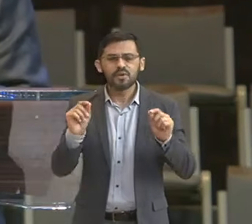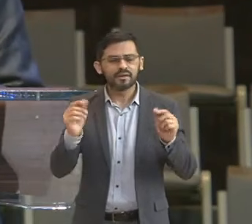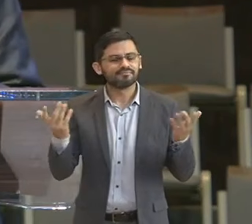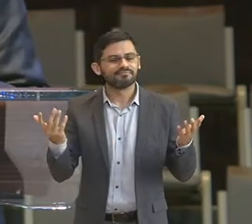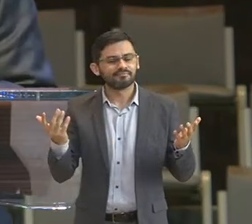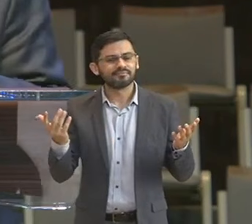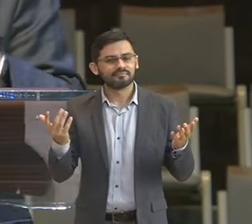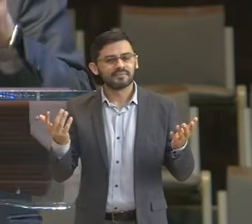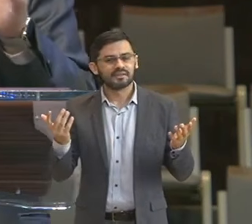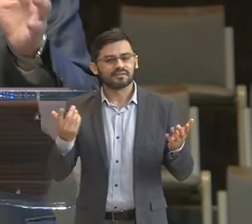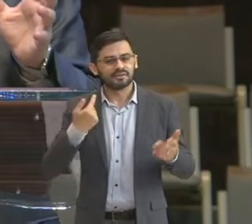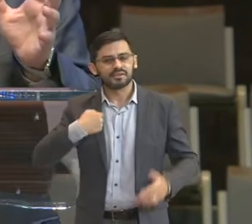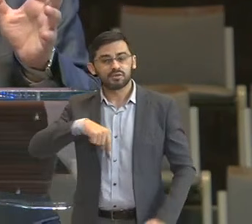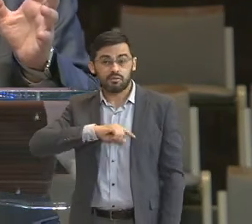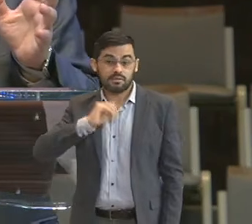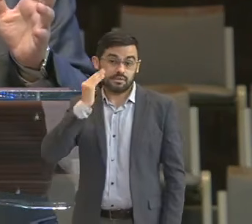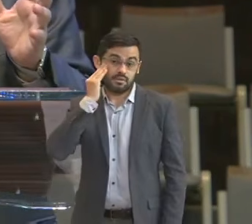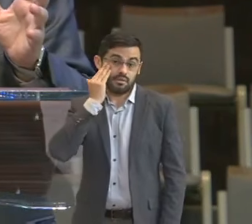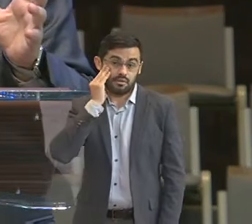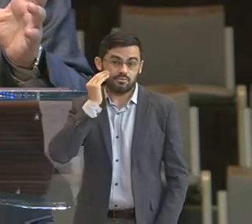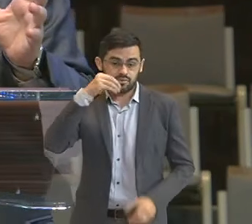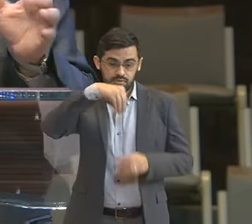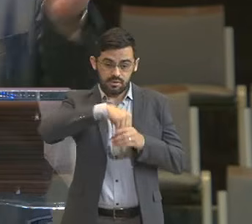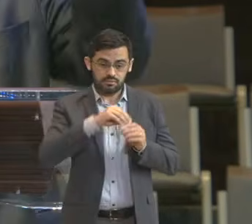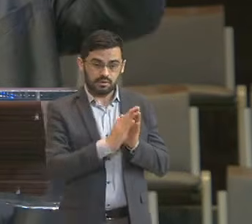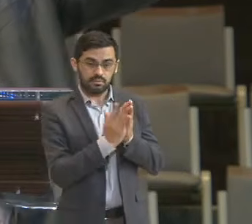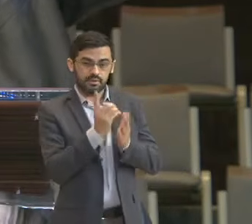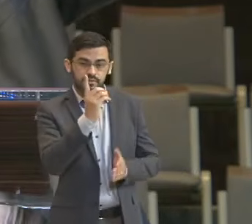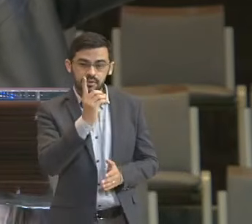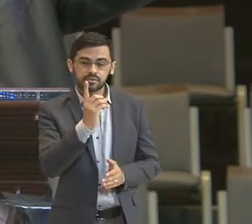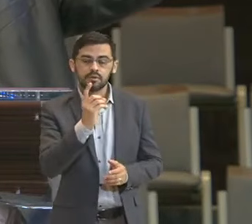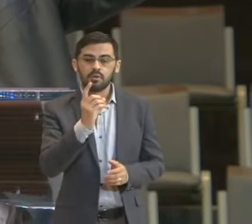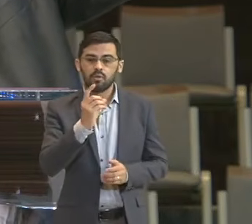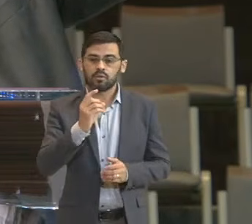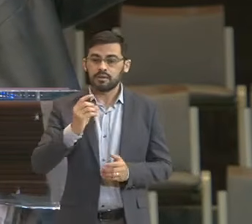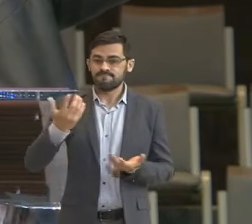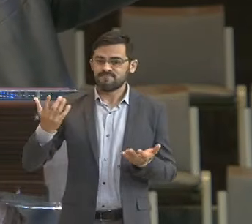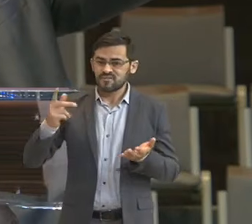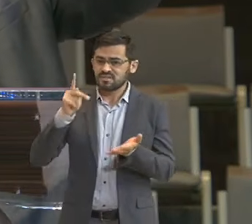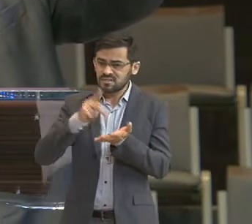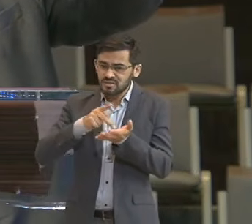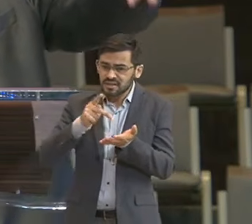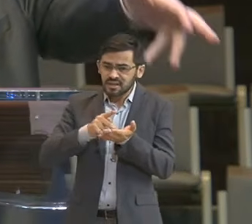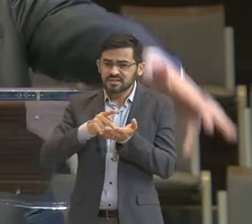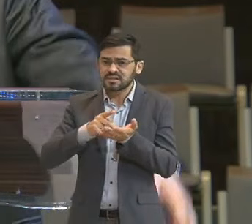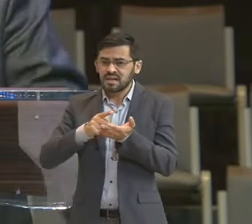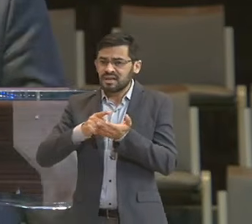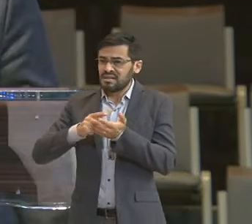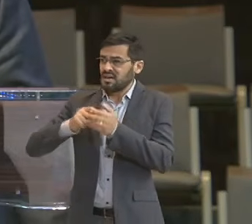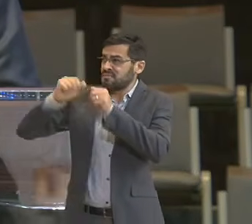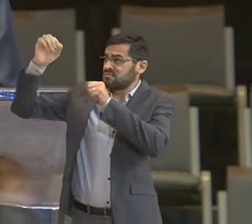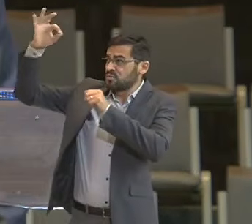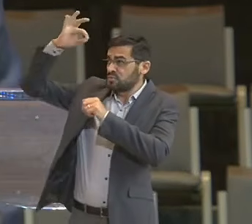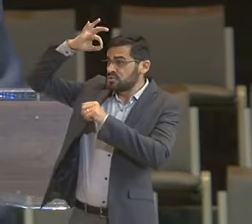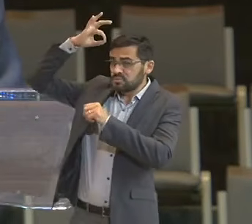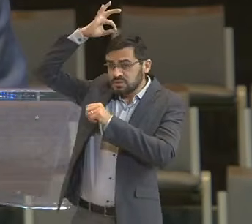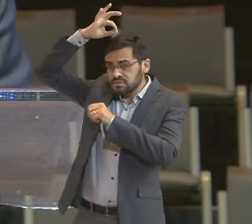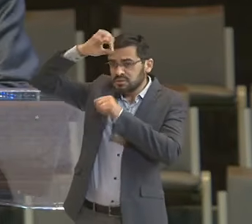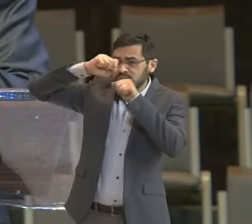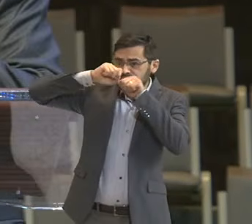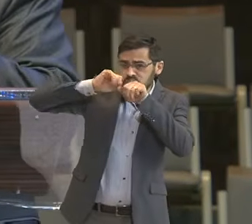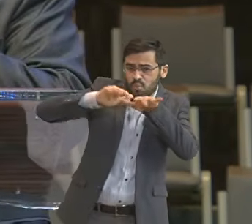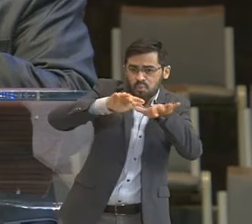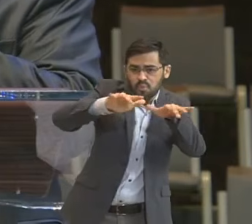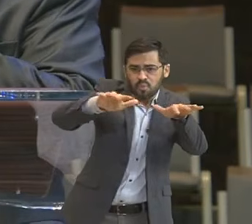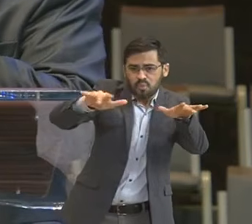daquilo que nós entendemos na palavra como o derramar da profusão do Espírito Santo de